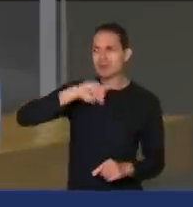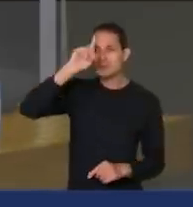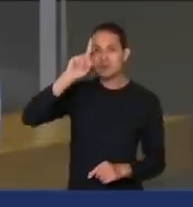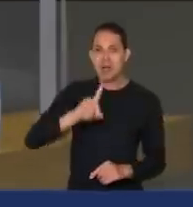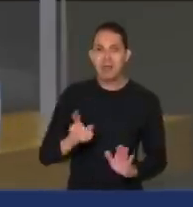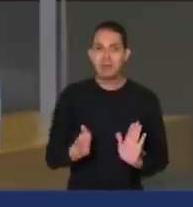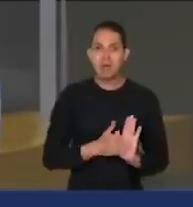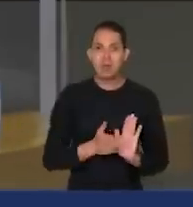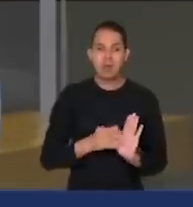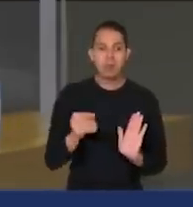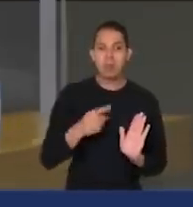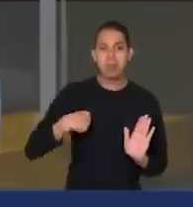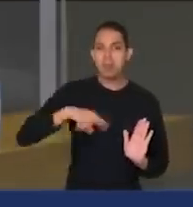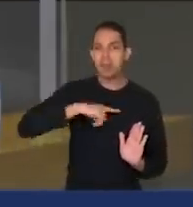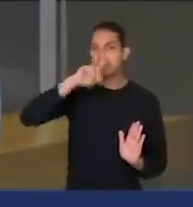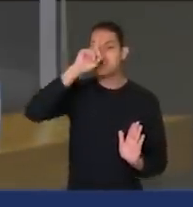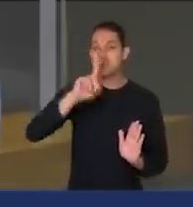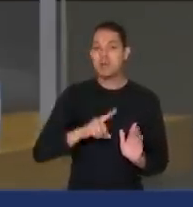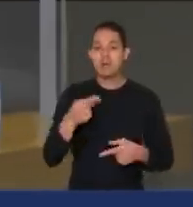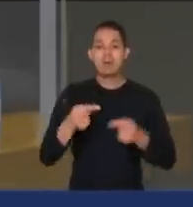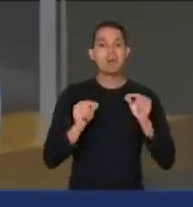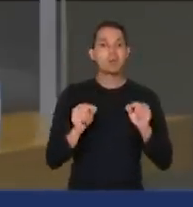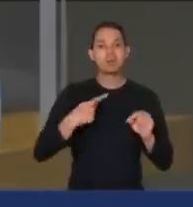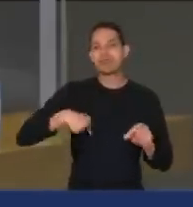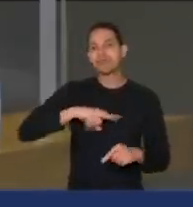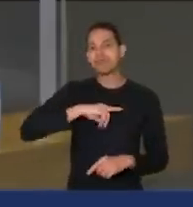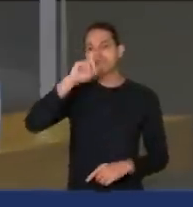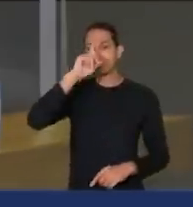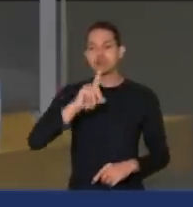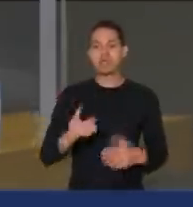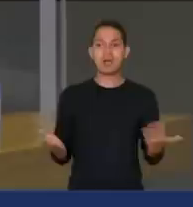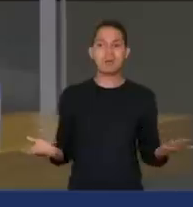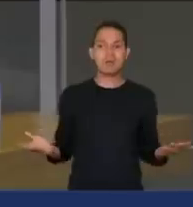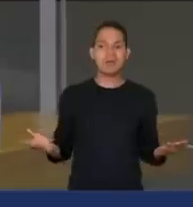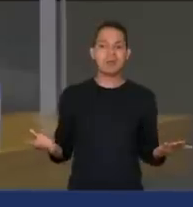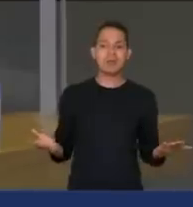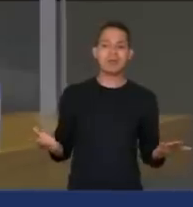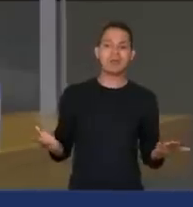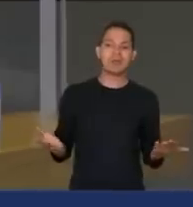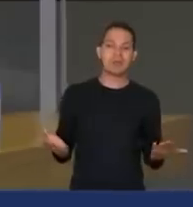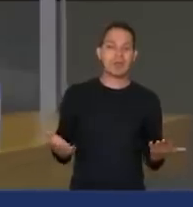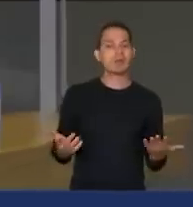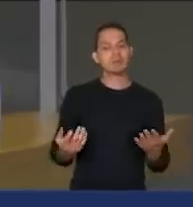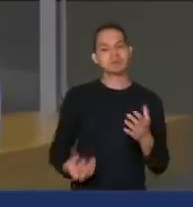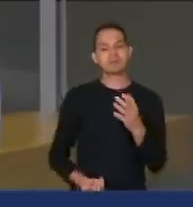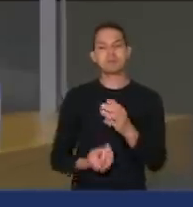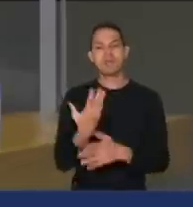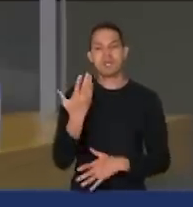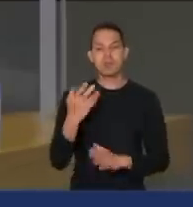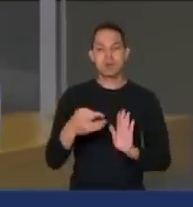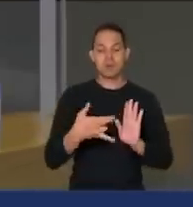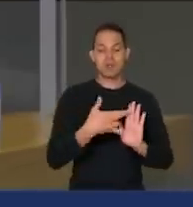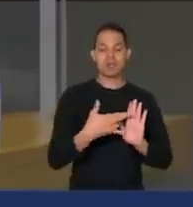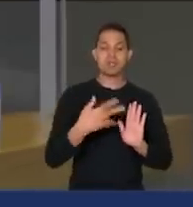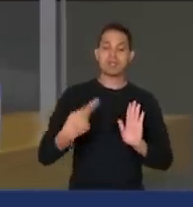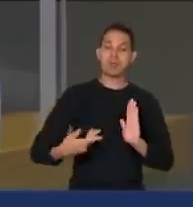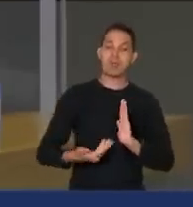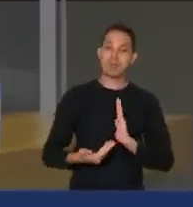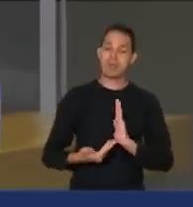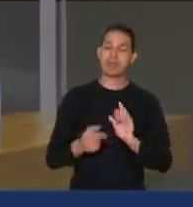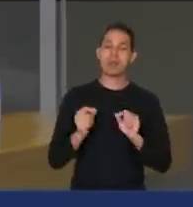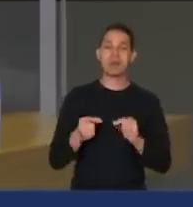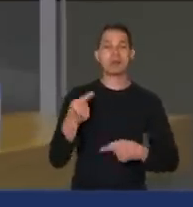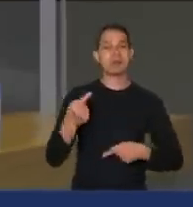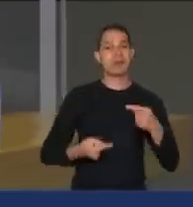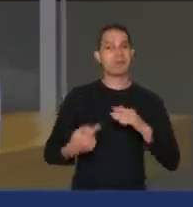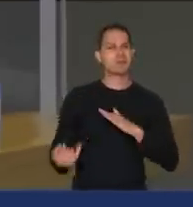que vai ser debatida. E foi criada, né, essa nova espécie no regimento interno da Câmara dos Deputados, chamada debate